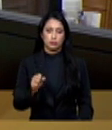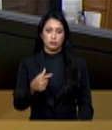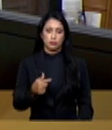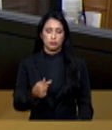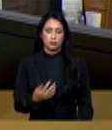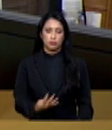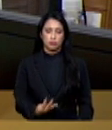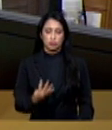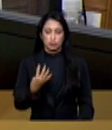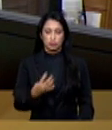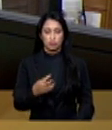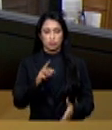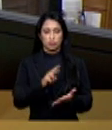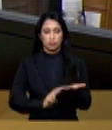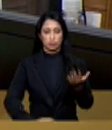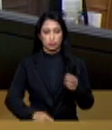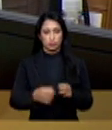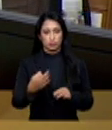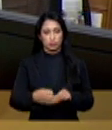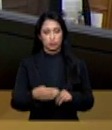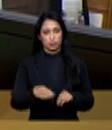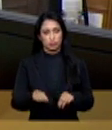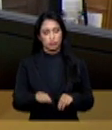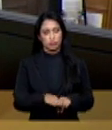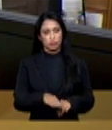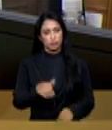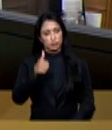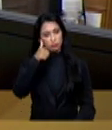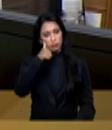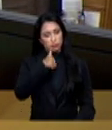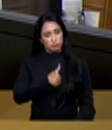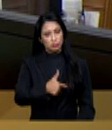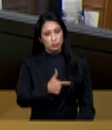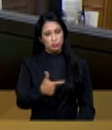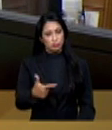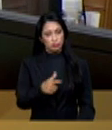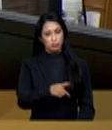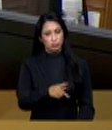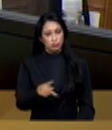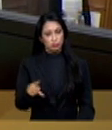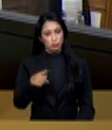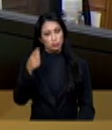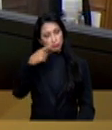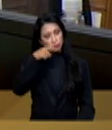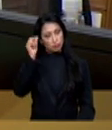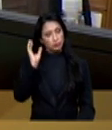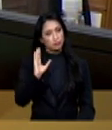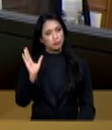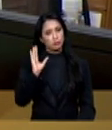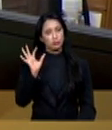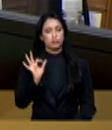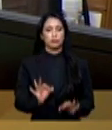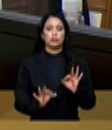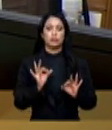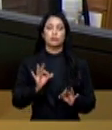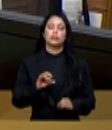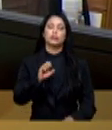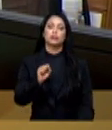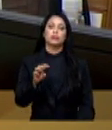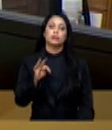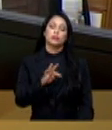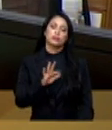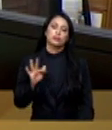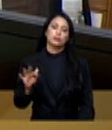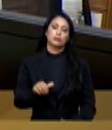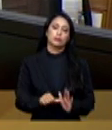4874 da relatoria de nossa eminente vice-presidente Ministra Rosa Weber julgamento deste Pleno